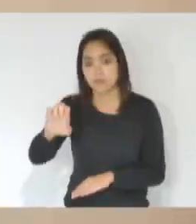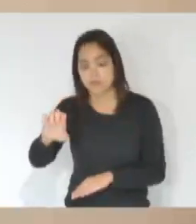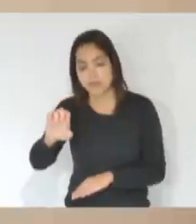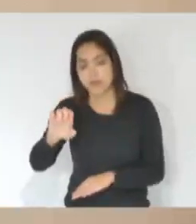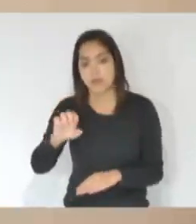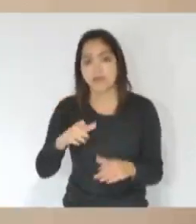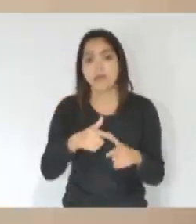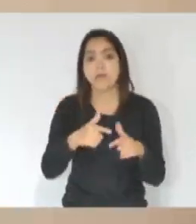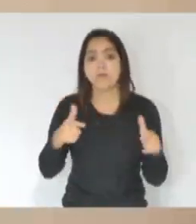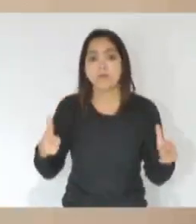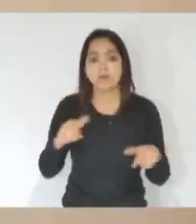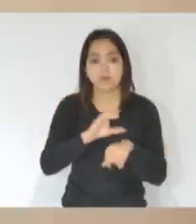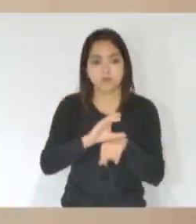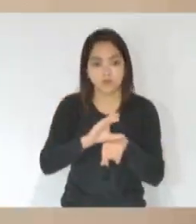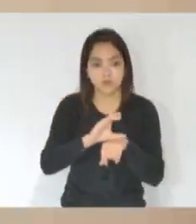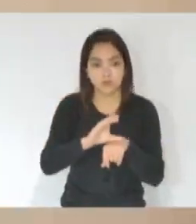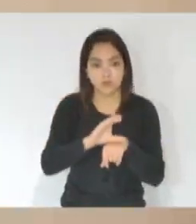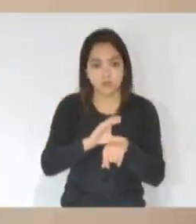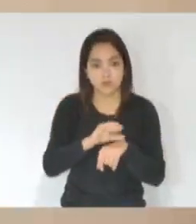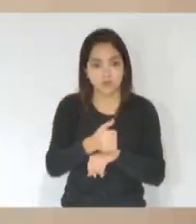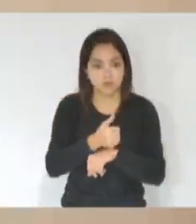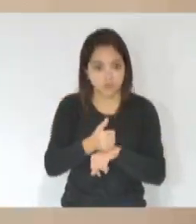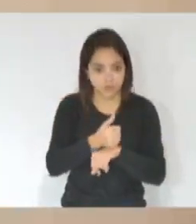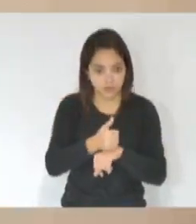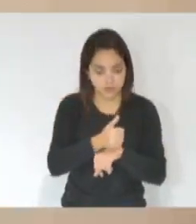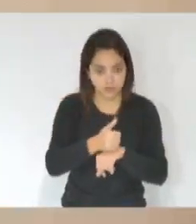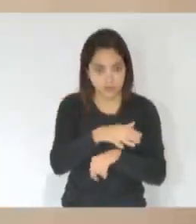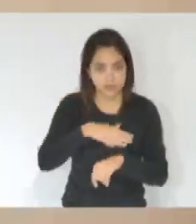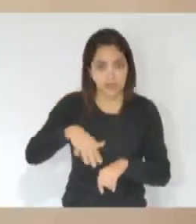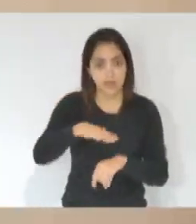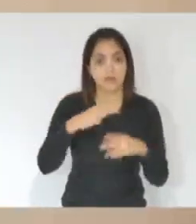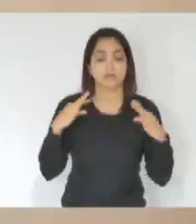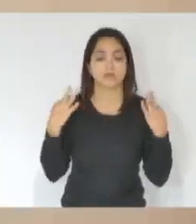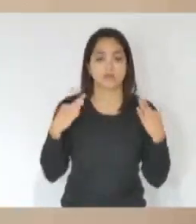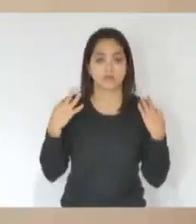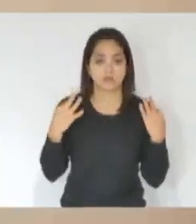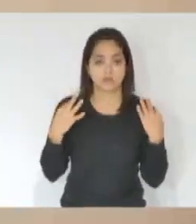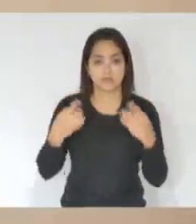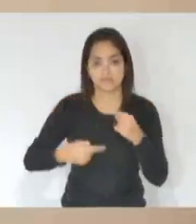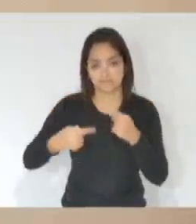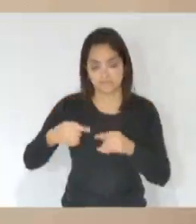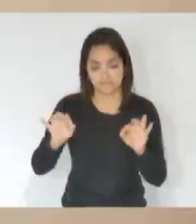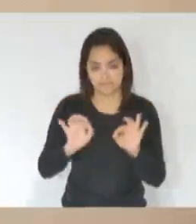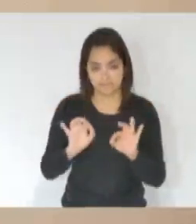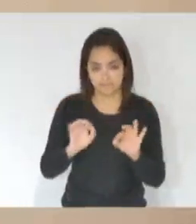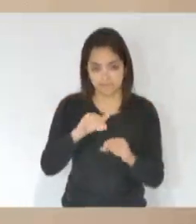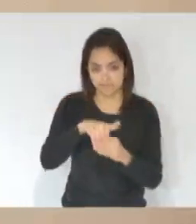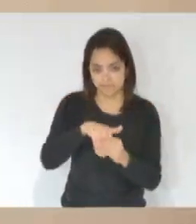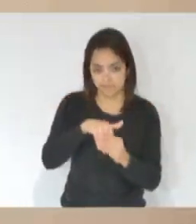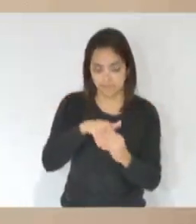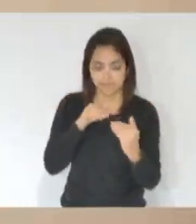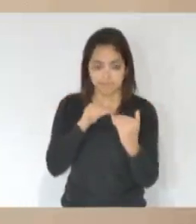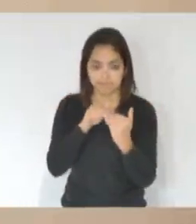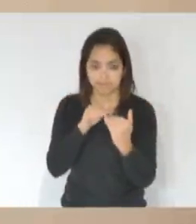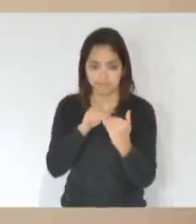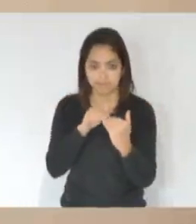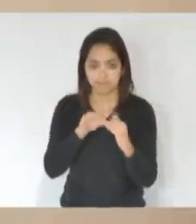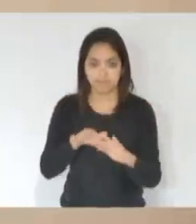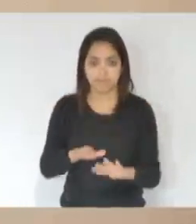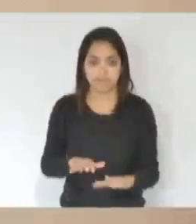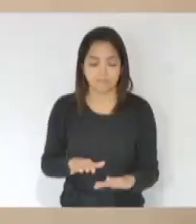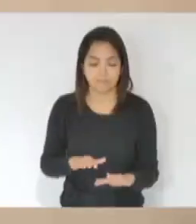cursos profissionalizantes na área de turismo. Em discussão. Não havendo quem queira discutir, em votação. Deputados que aprovam, permaneçam como se